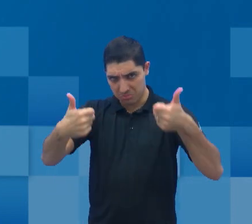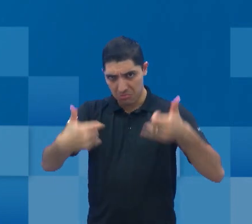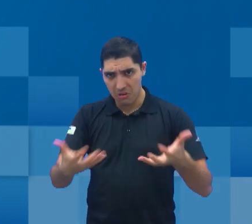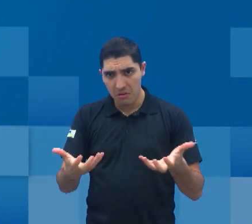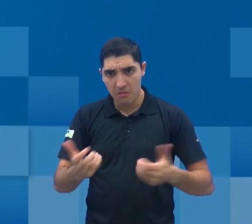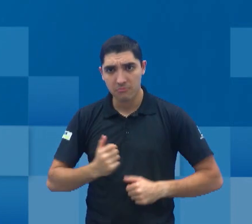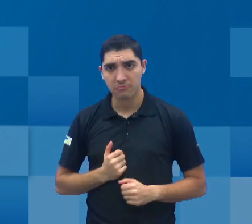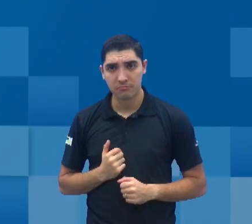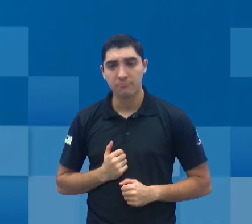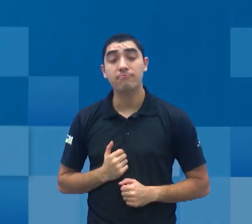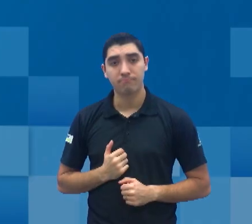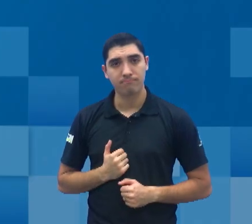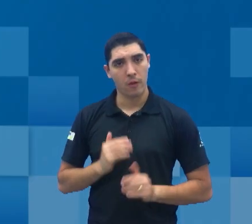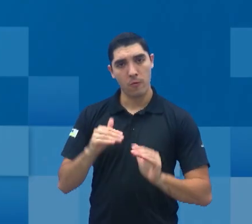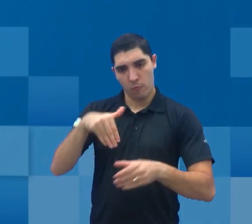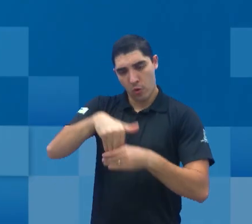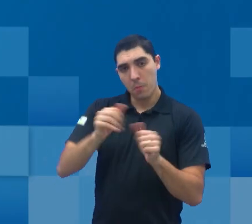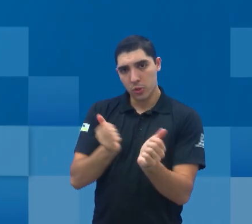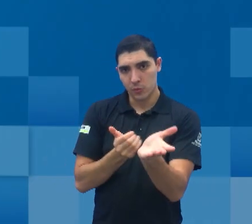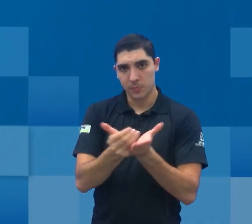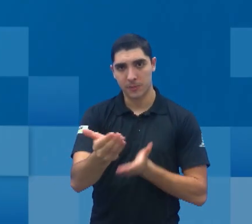Aberta a votação.